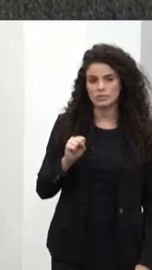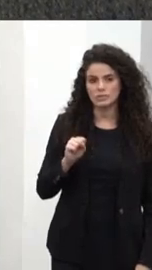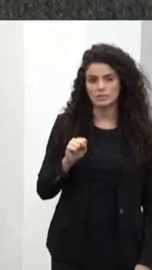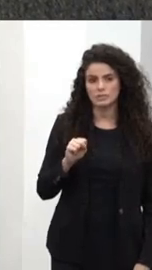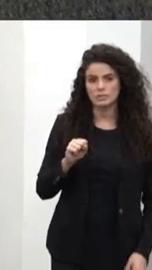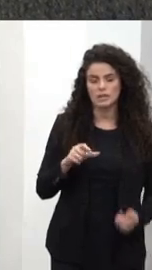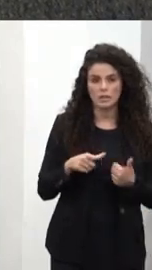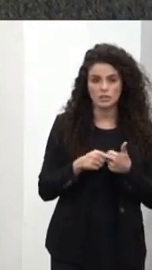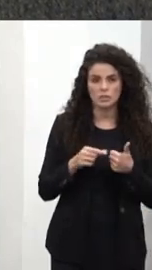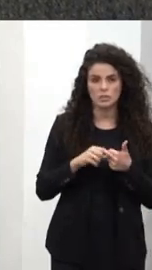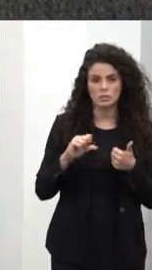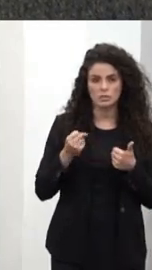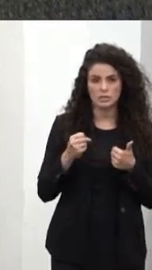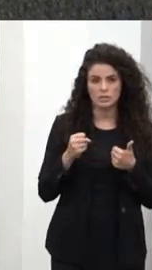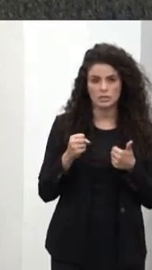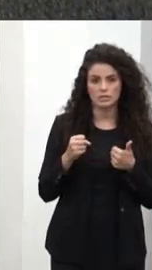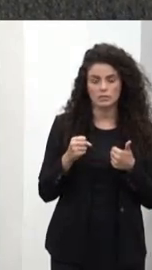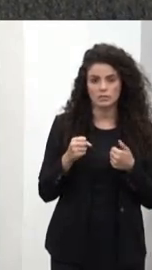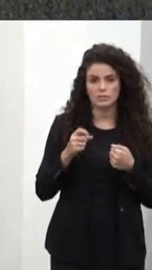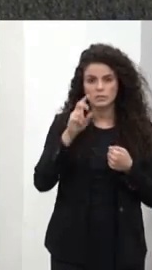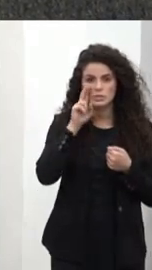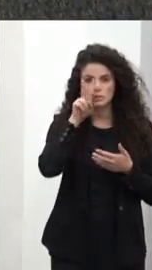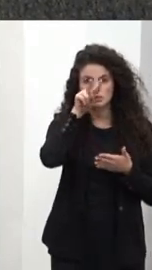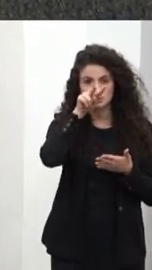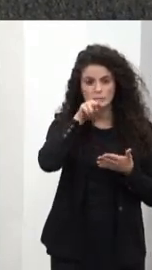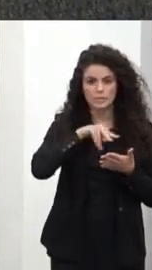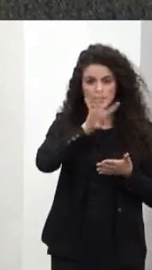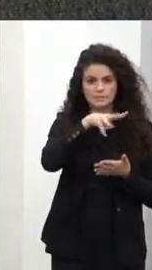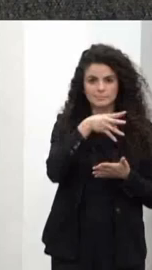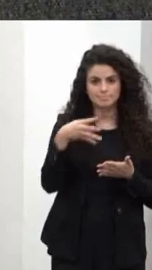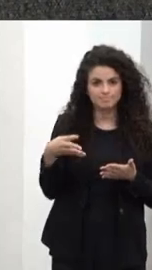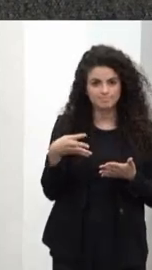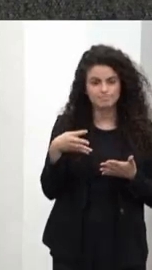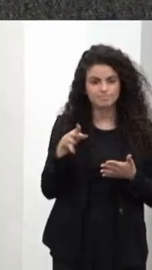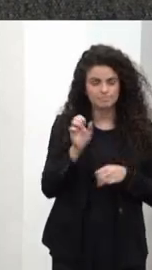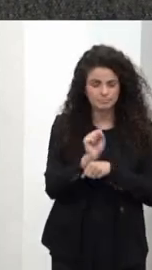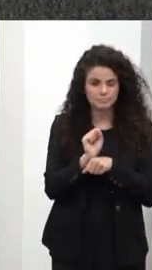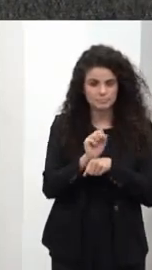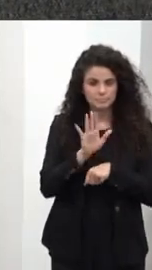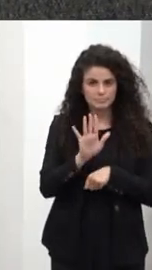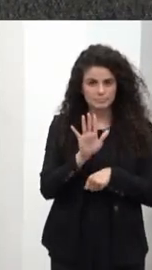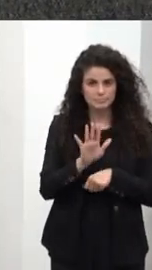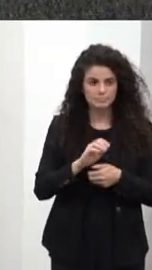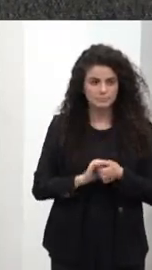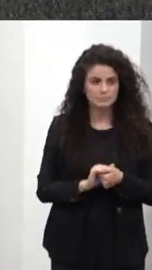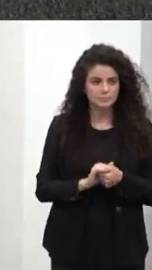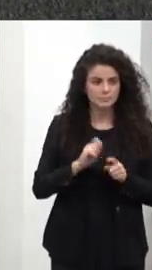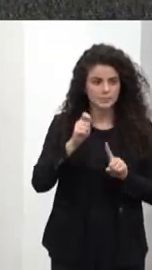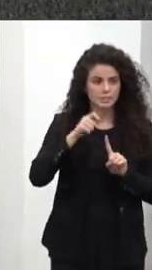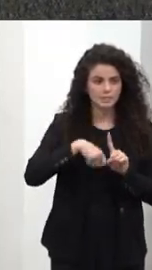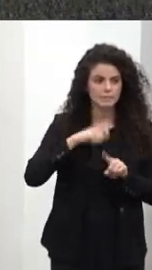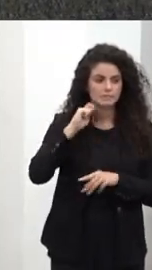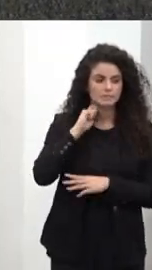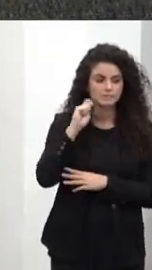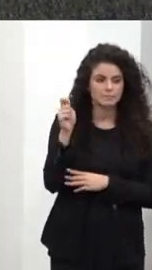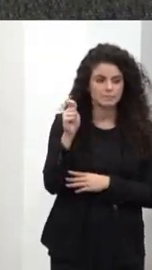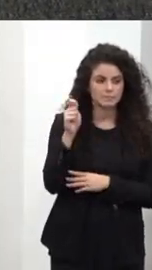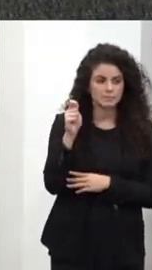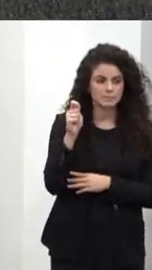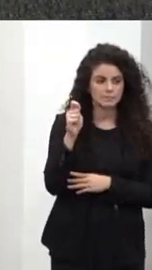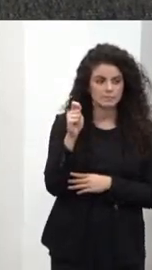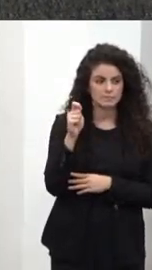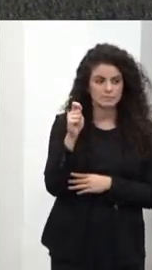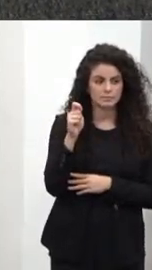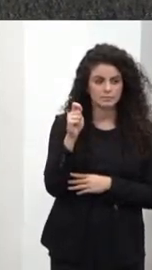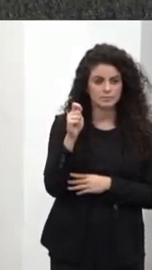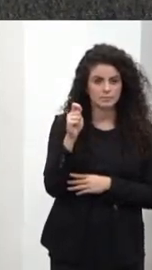artigo 8º da LPG após oitivas vamos localizar que as oitivas só um instante É acho que era em maio mesmo mas Deixa